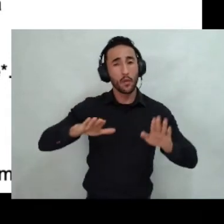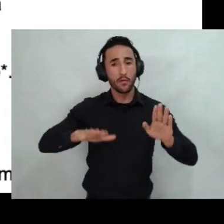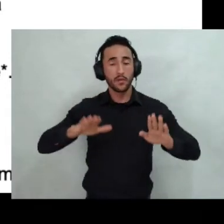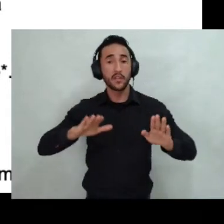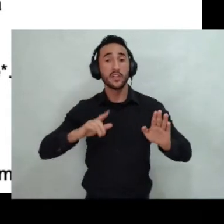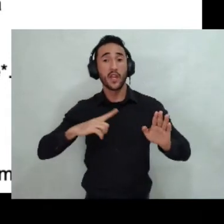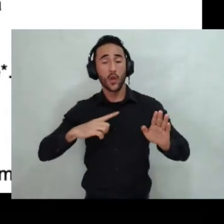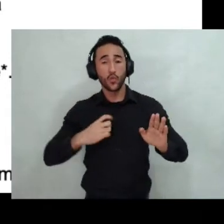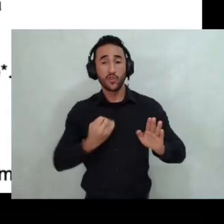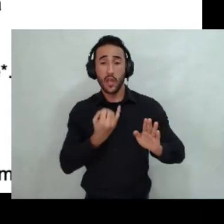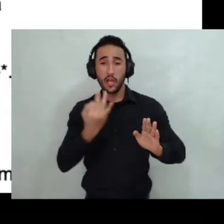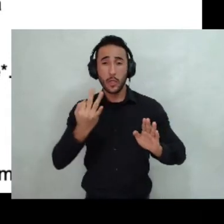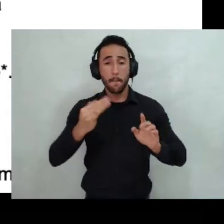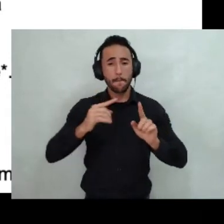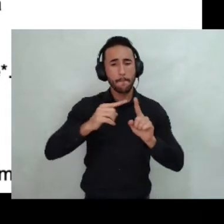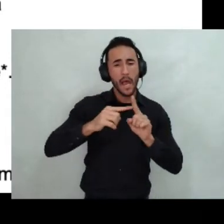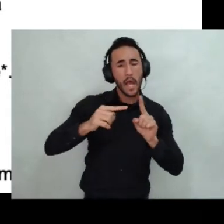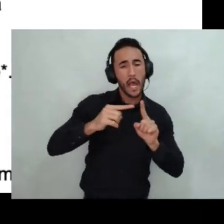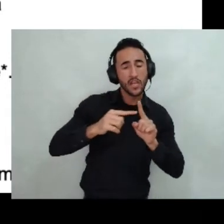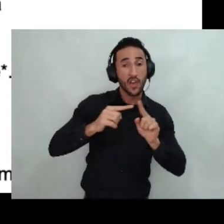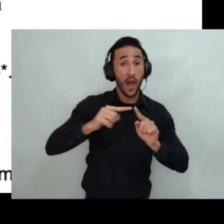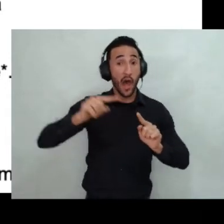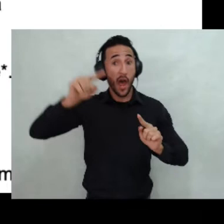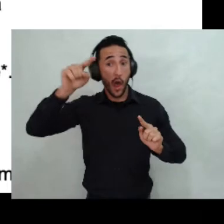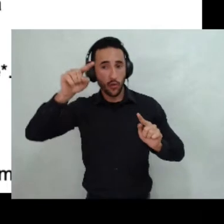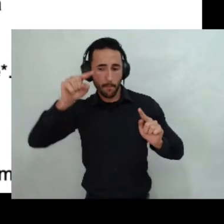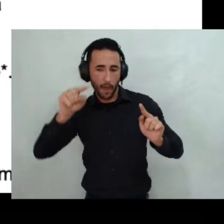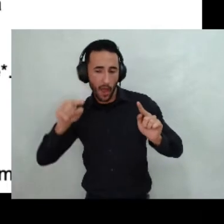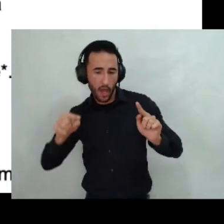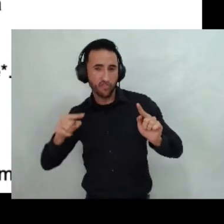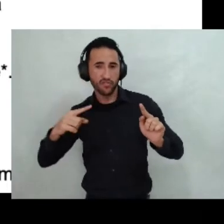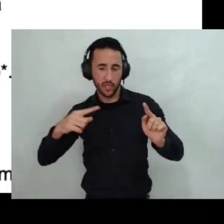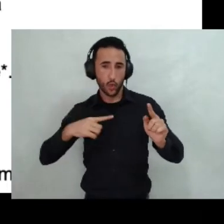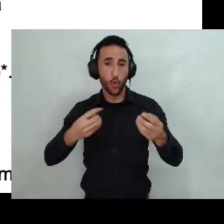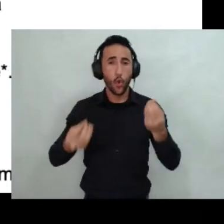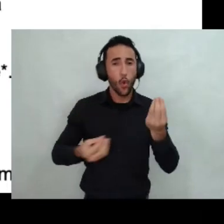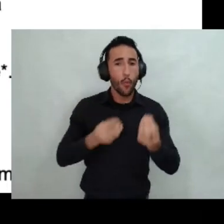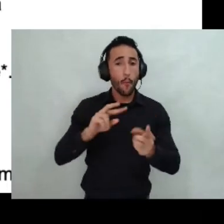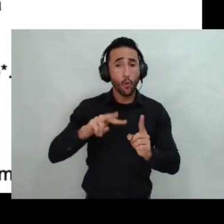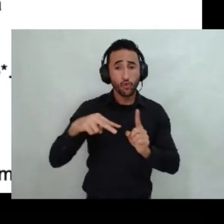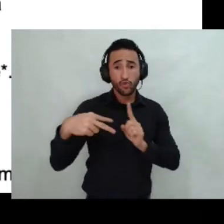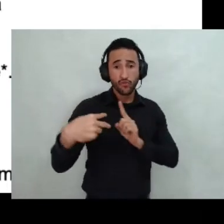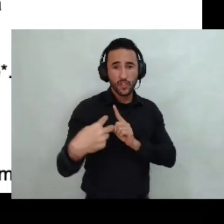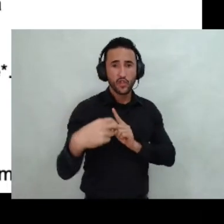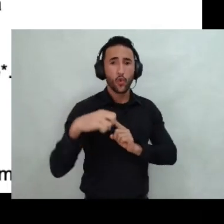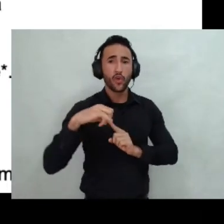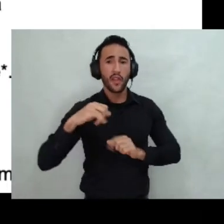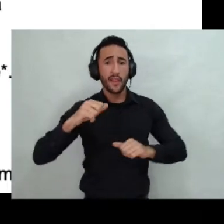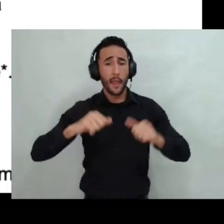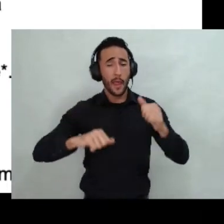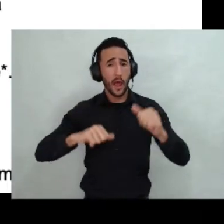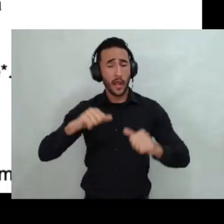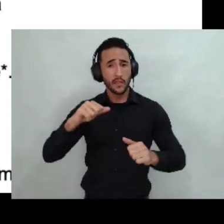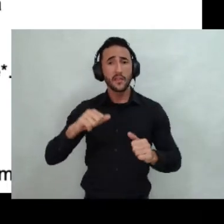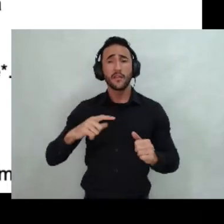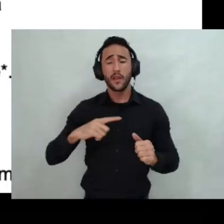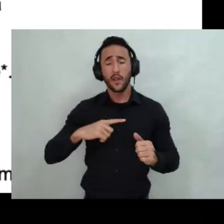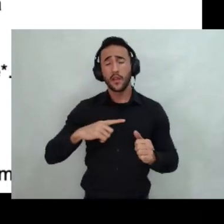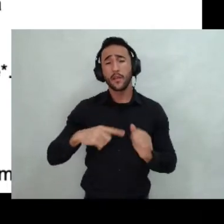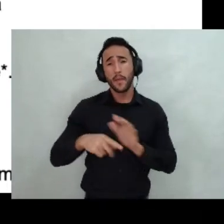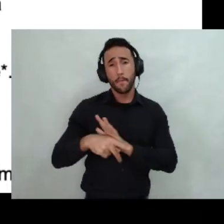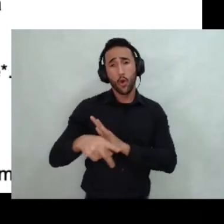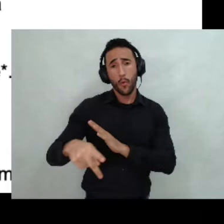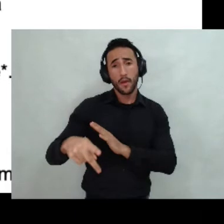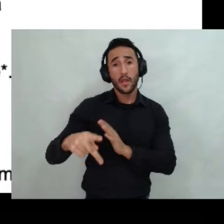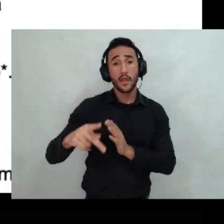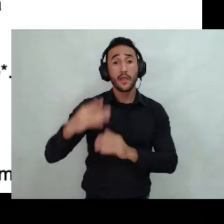altíssima. Vejam como é importante, do ponto de vista da análise da política e da própria interpretação dos dados. A